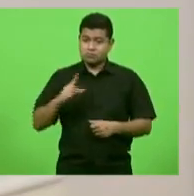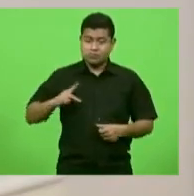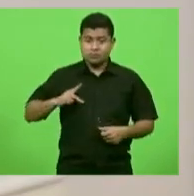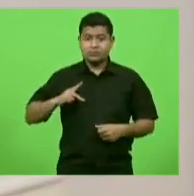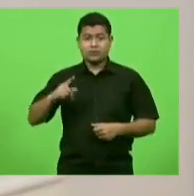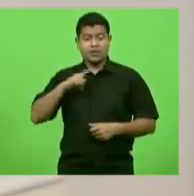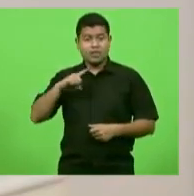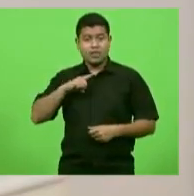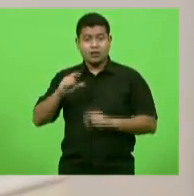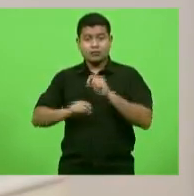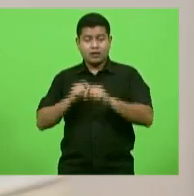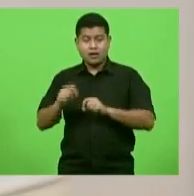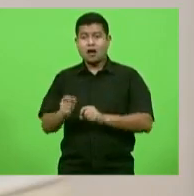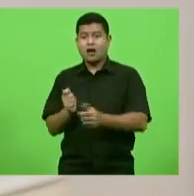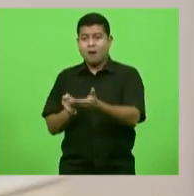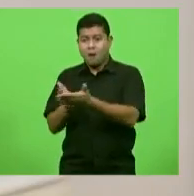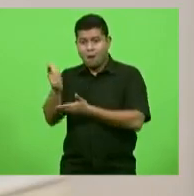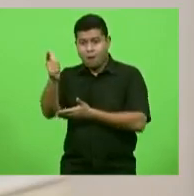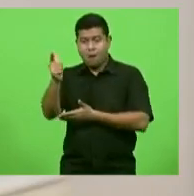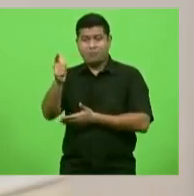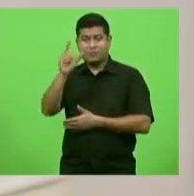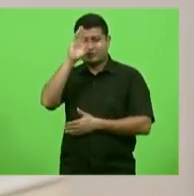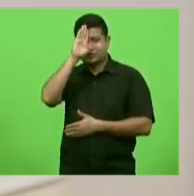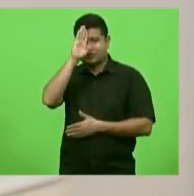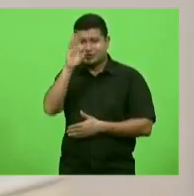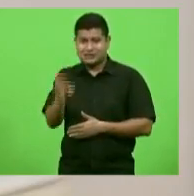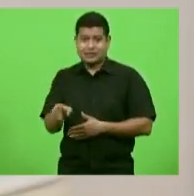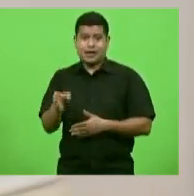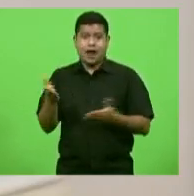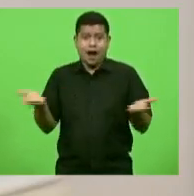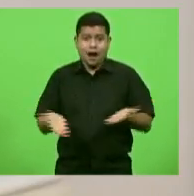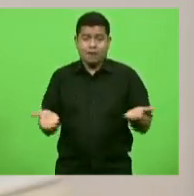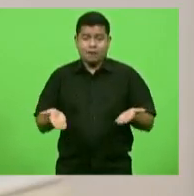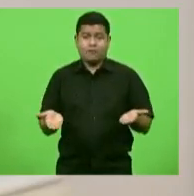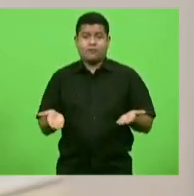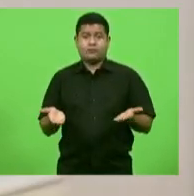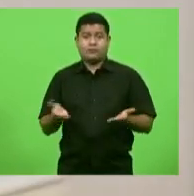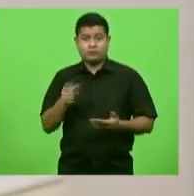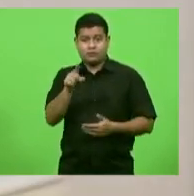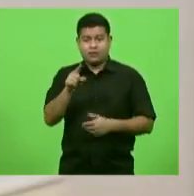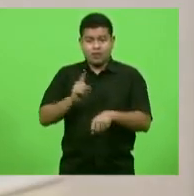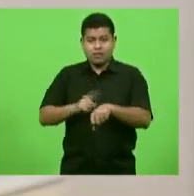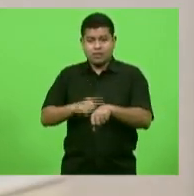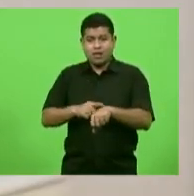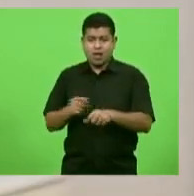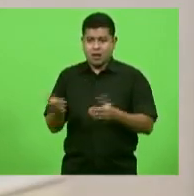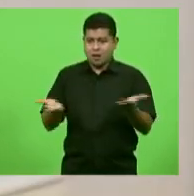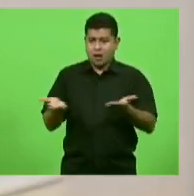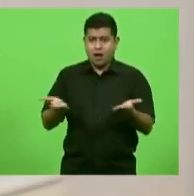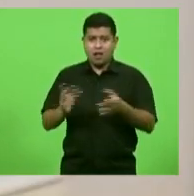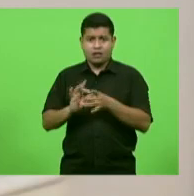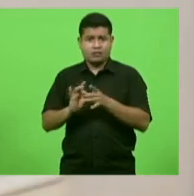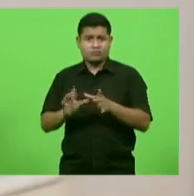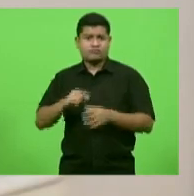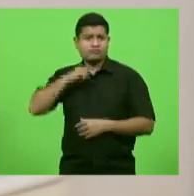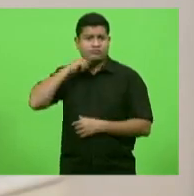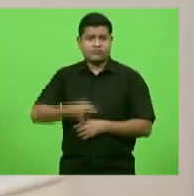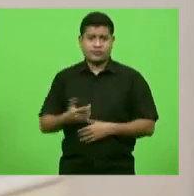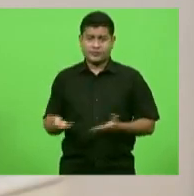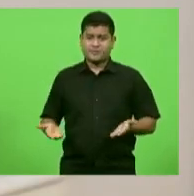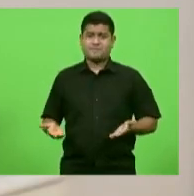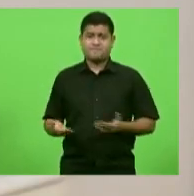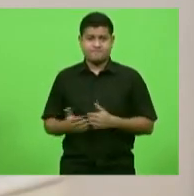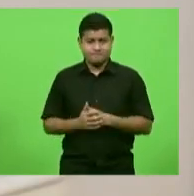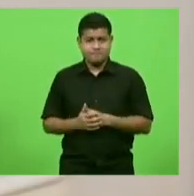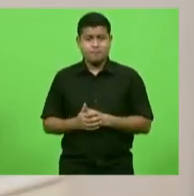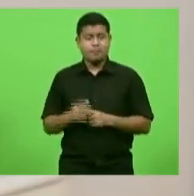fazer uma compra por aquisição direta agora. Você não tem tempo nem para fazer licitação. E porque